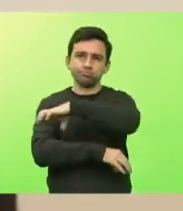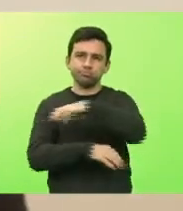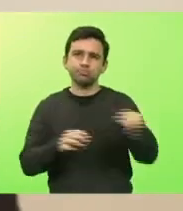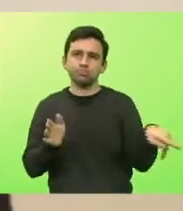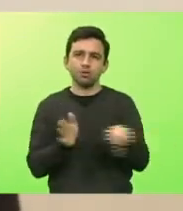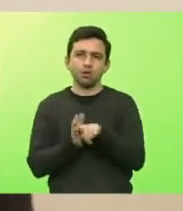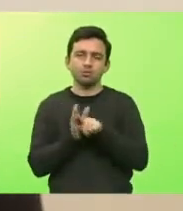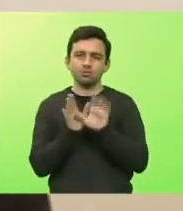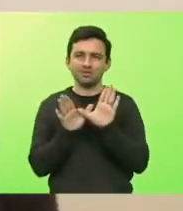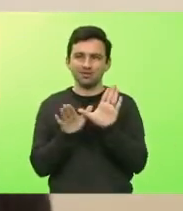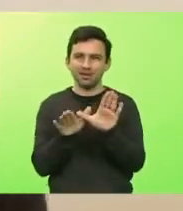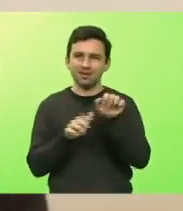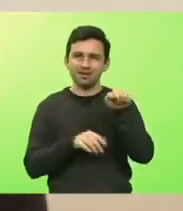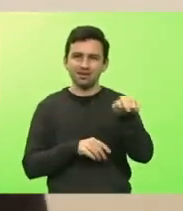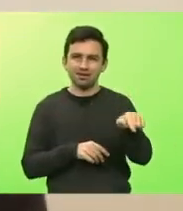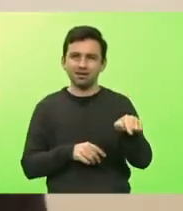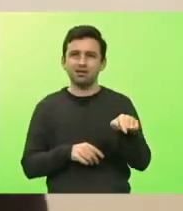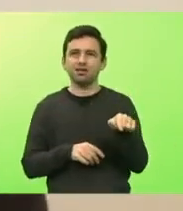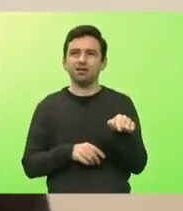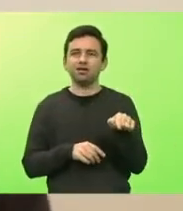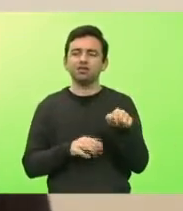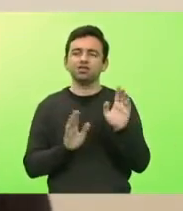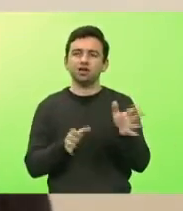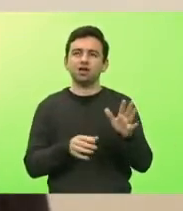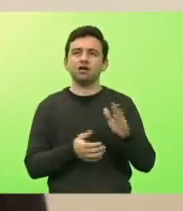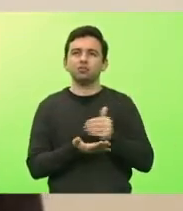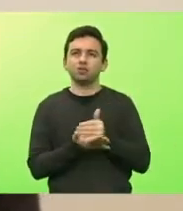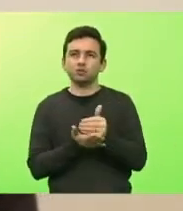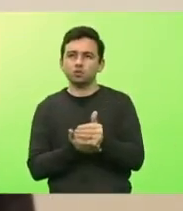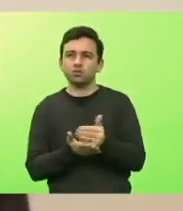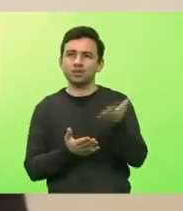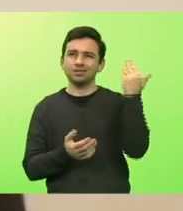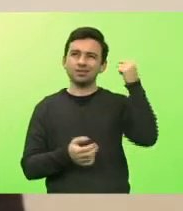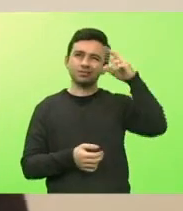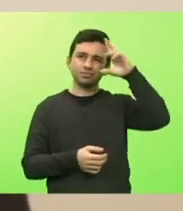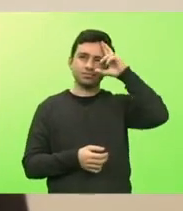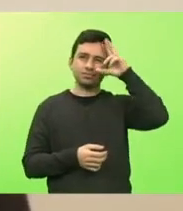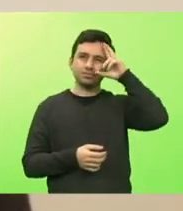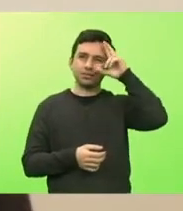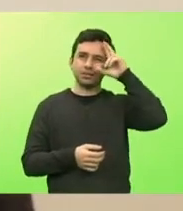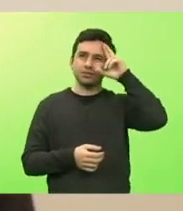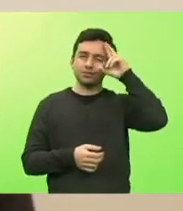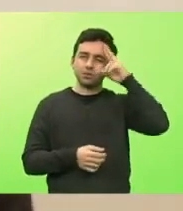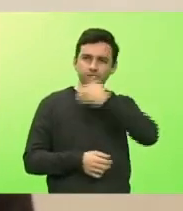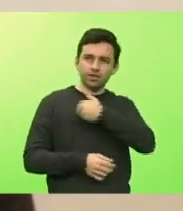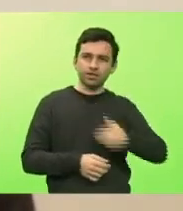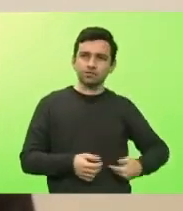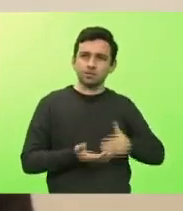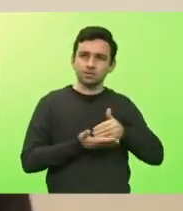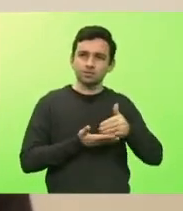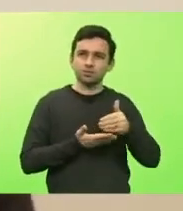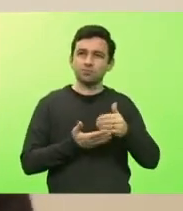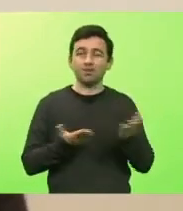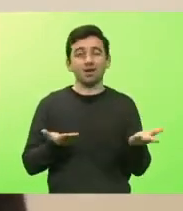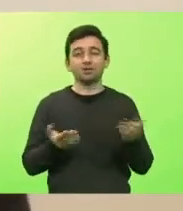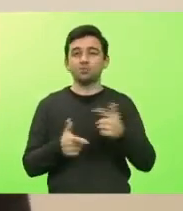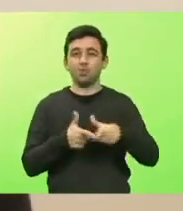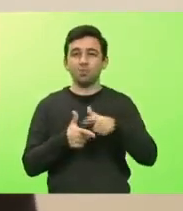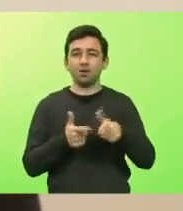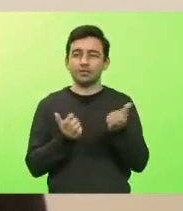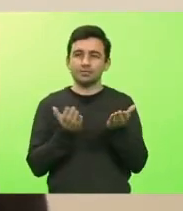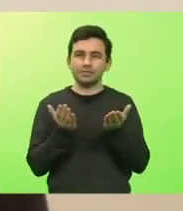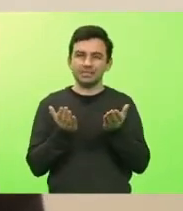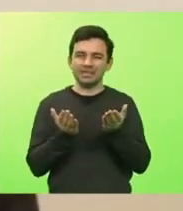que foi iniciada ainda no governo de Raimundo Colombo. No entanto, por questões de licenciamento ambientais e